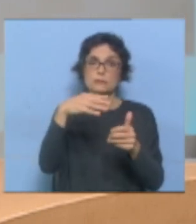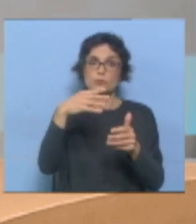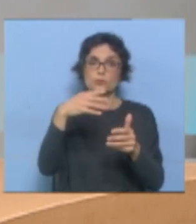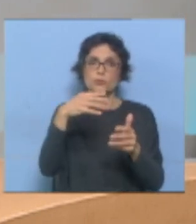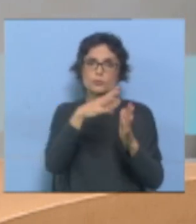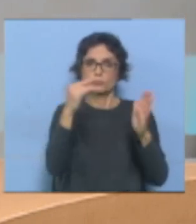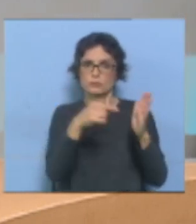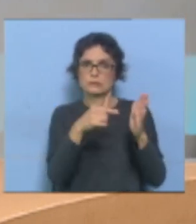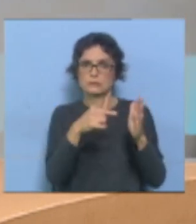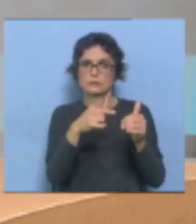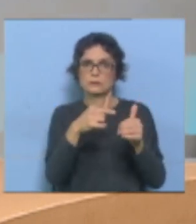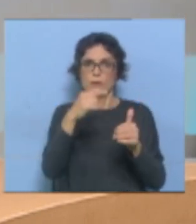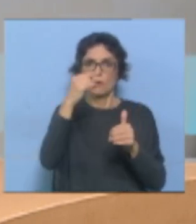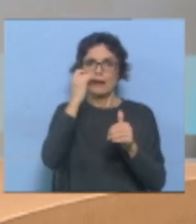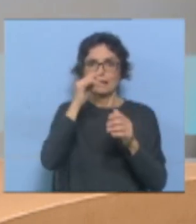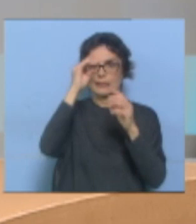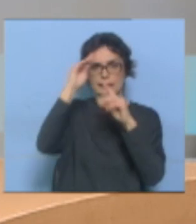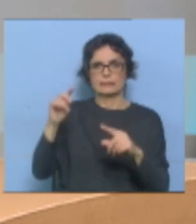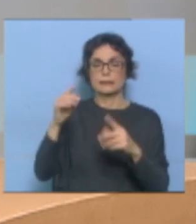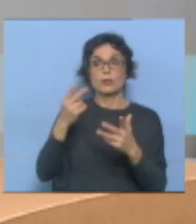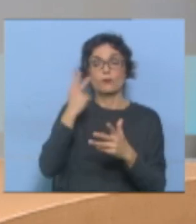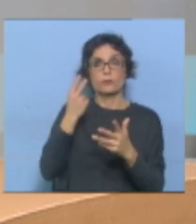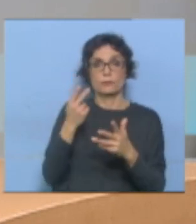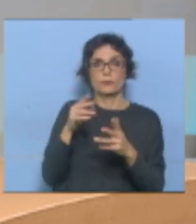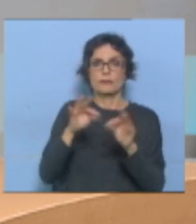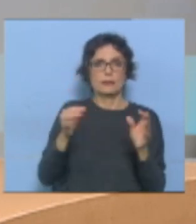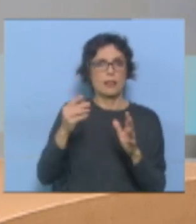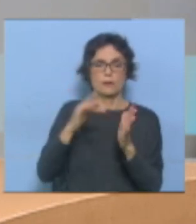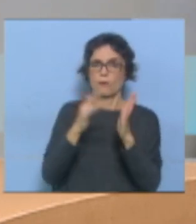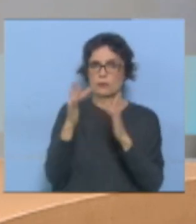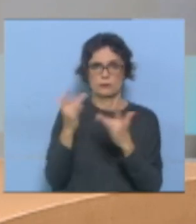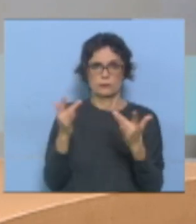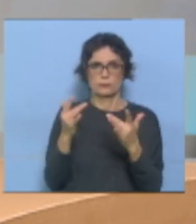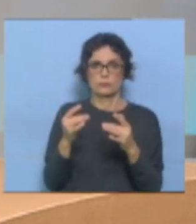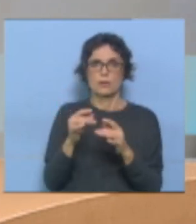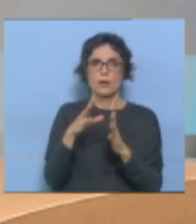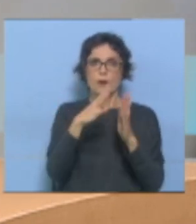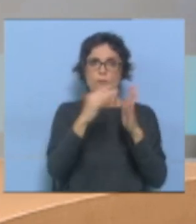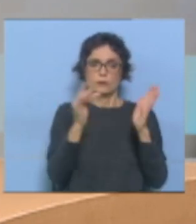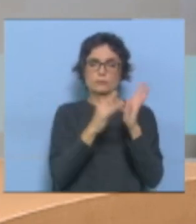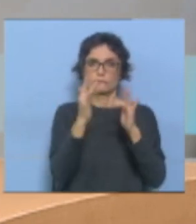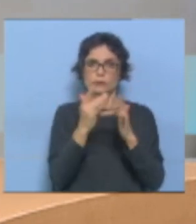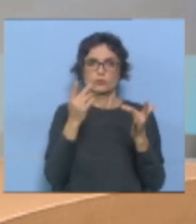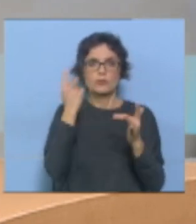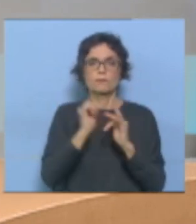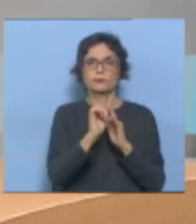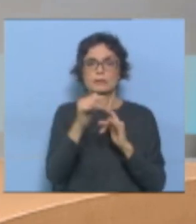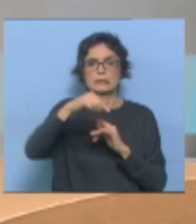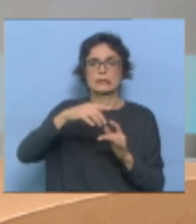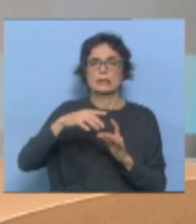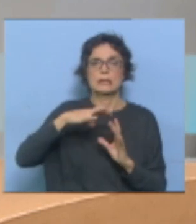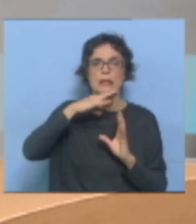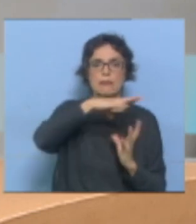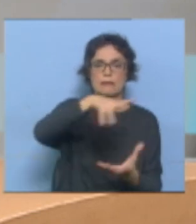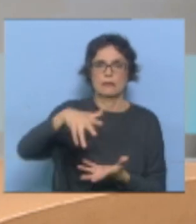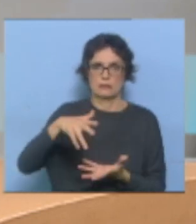é viver como Jesus e com Jesus sobre a terra, praticando os gestos que